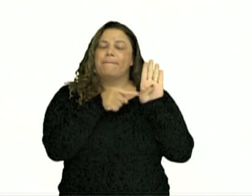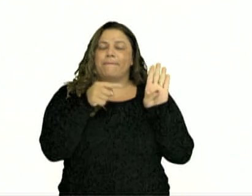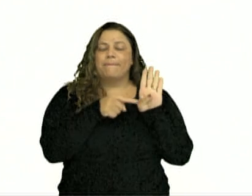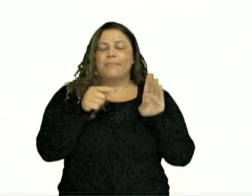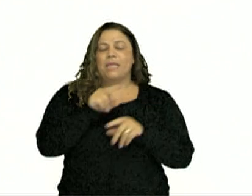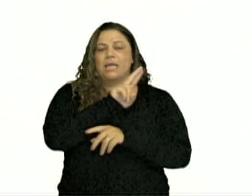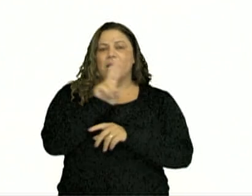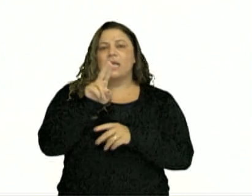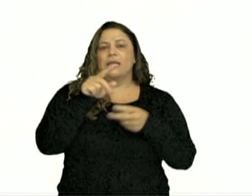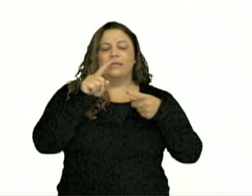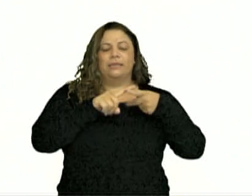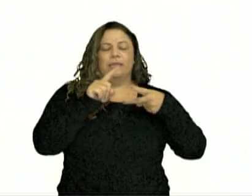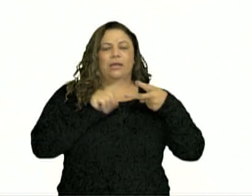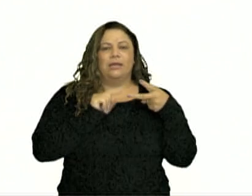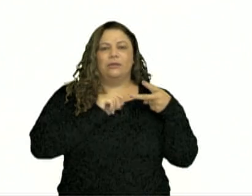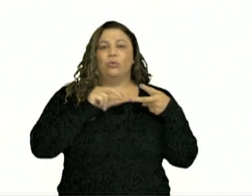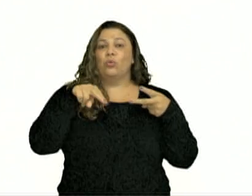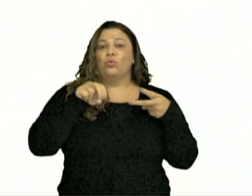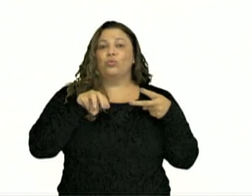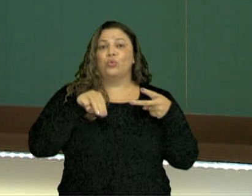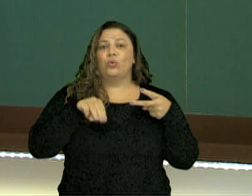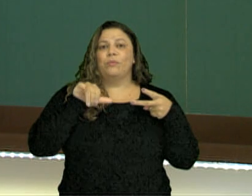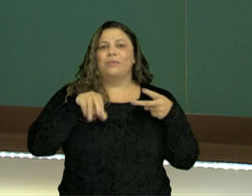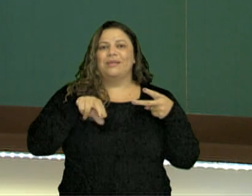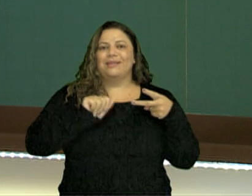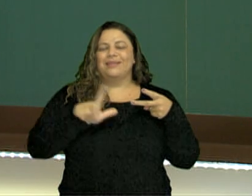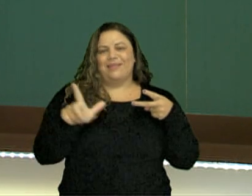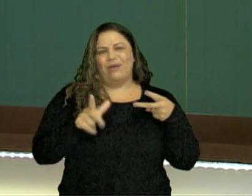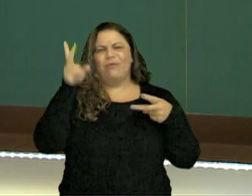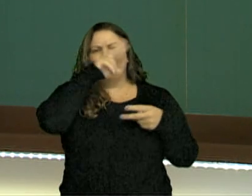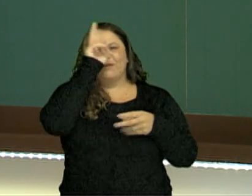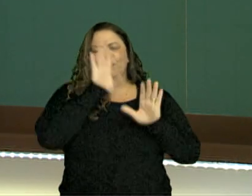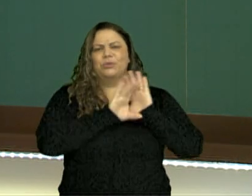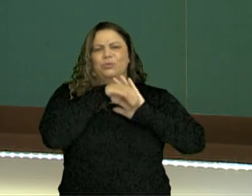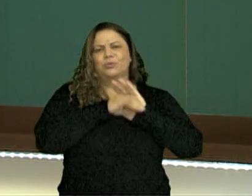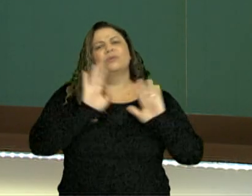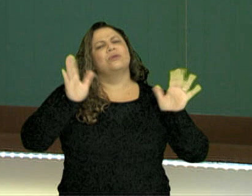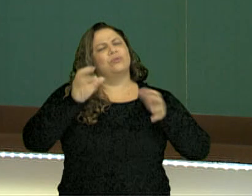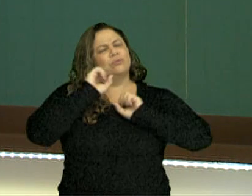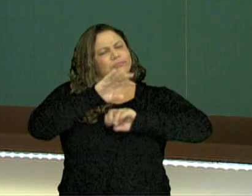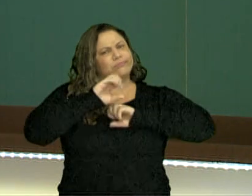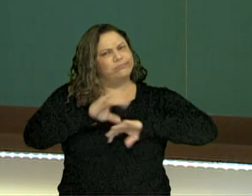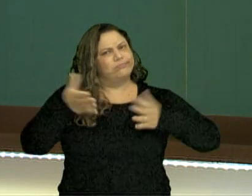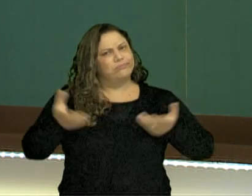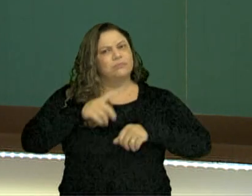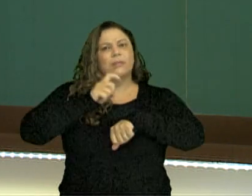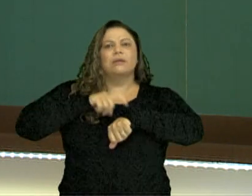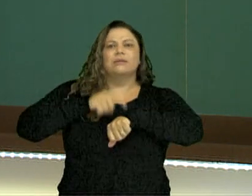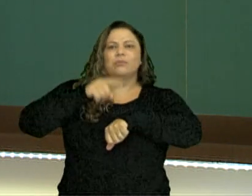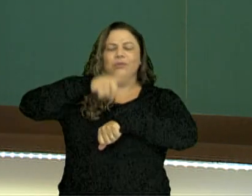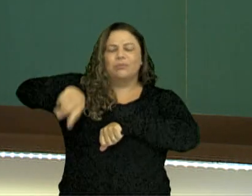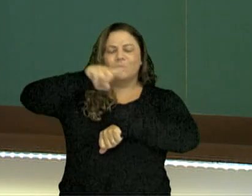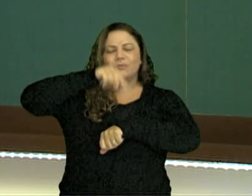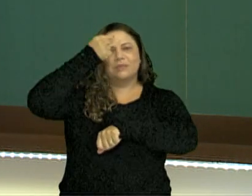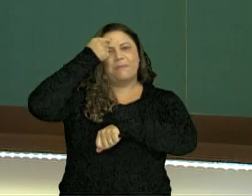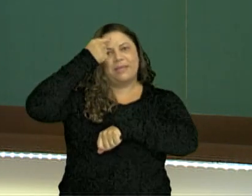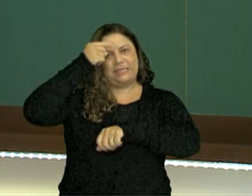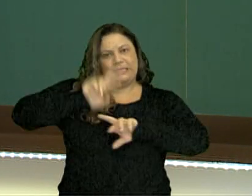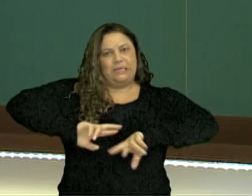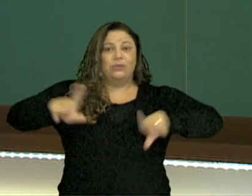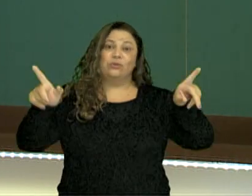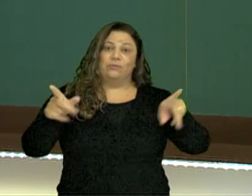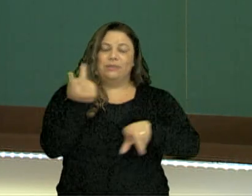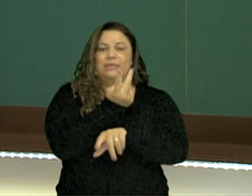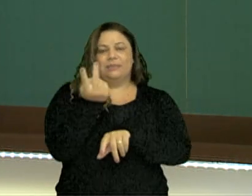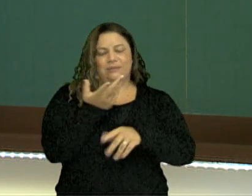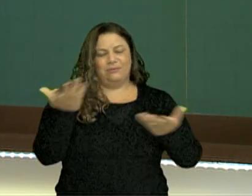nominal. Qual das duas que é, gente? Lembra do conceito que a gente já trabalhou. Já dá um tempinho para vocês pensarem a diferença entre as duas